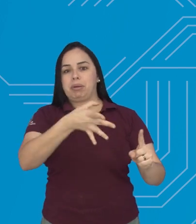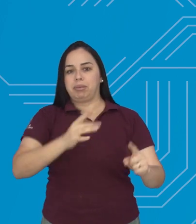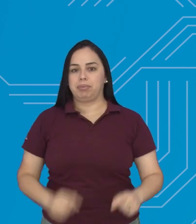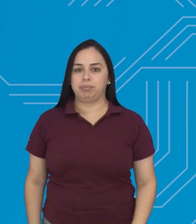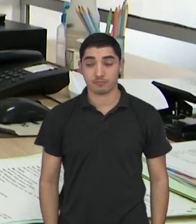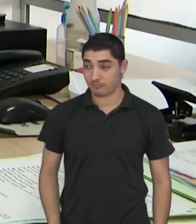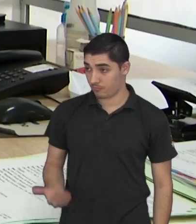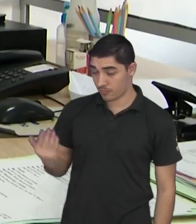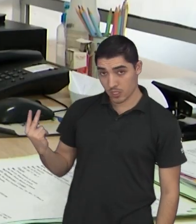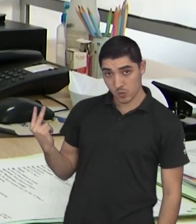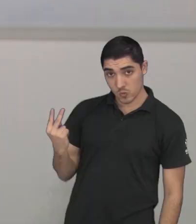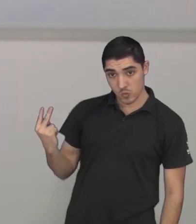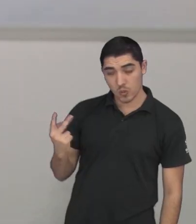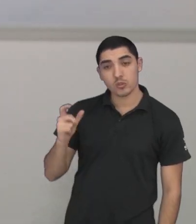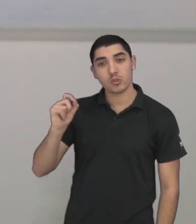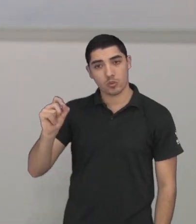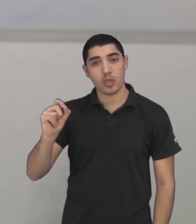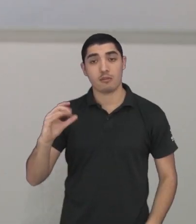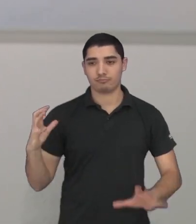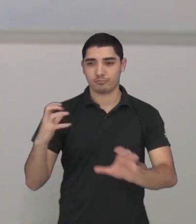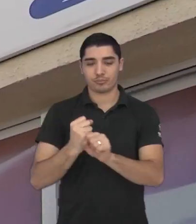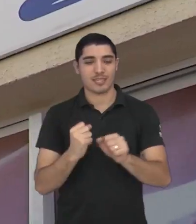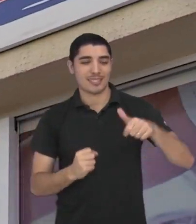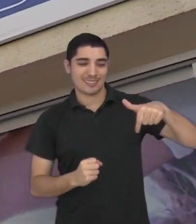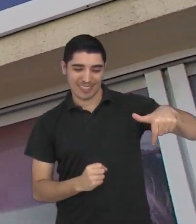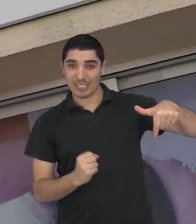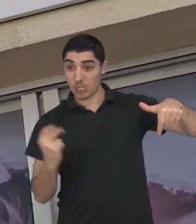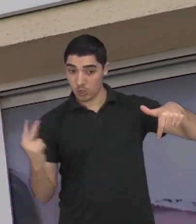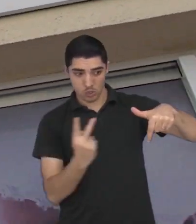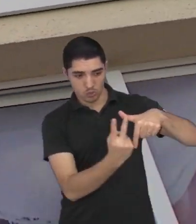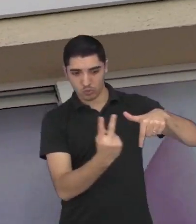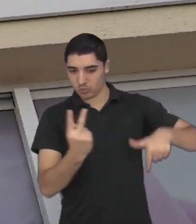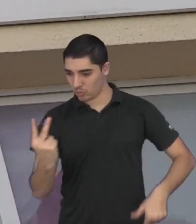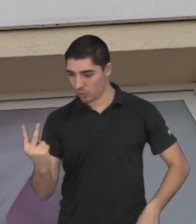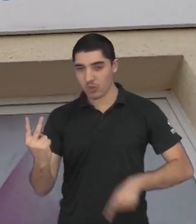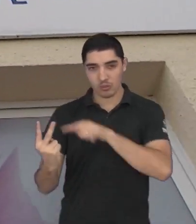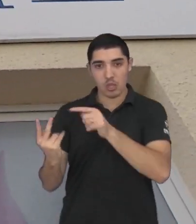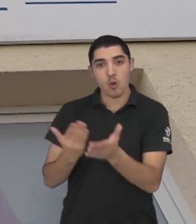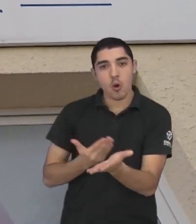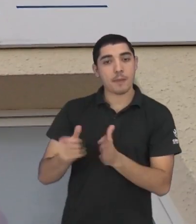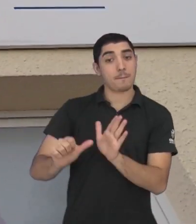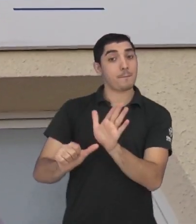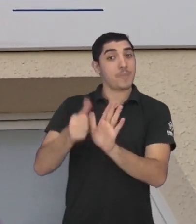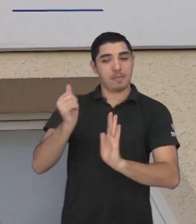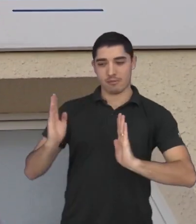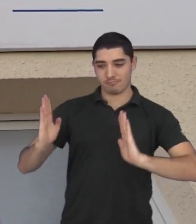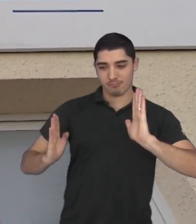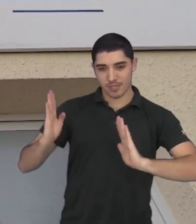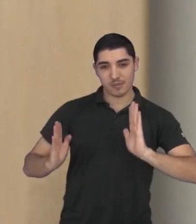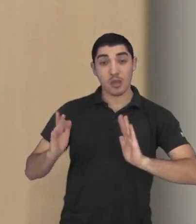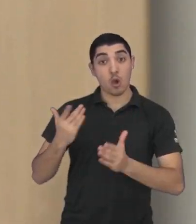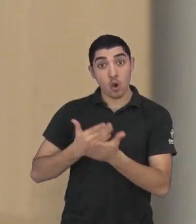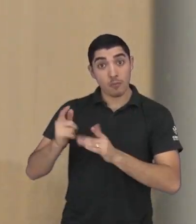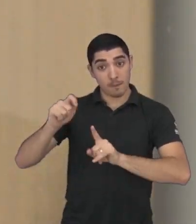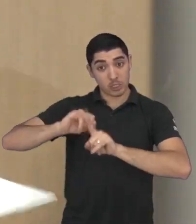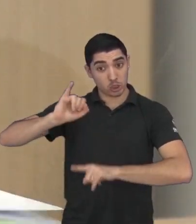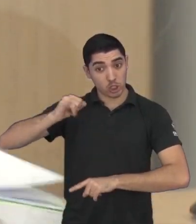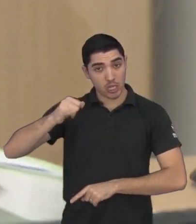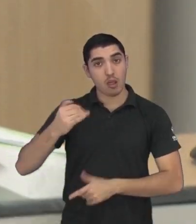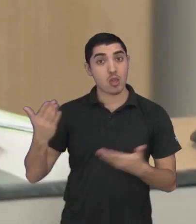e ações efetivas das autoridades. Segundo os vereadores, o Legislativo também vai cobrar do governo o envio